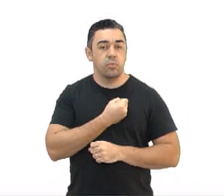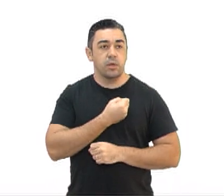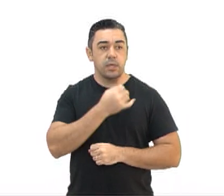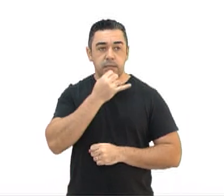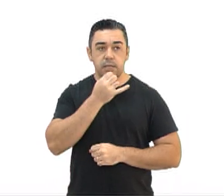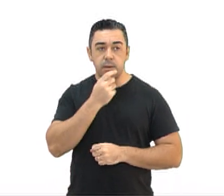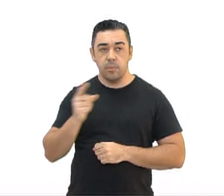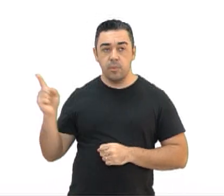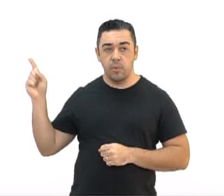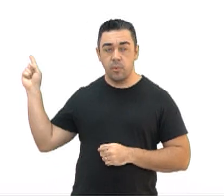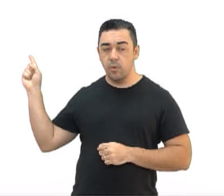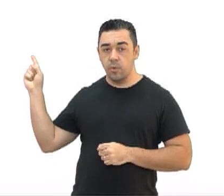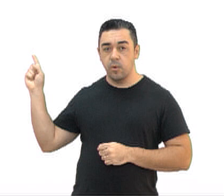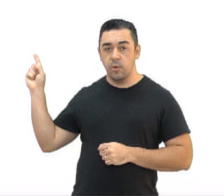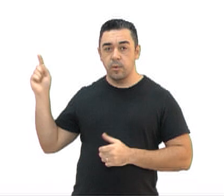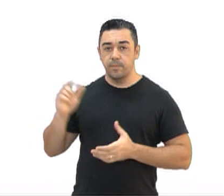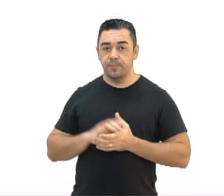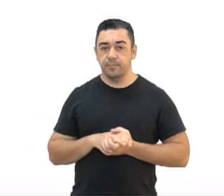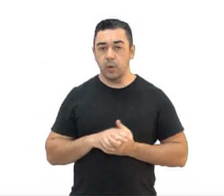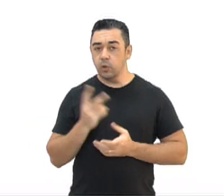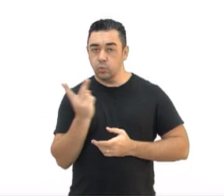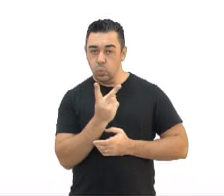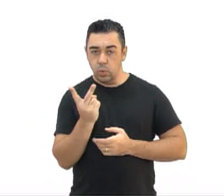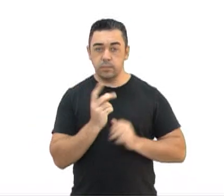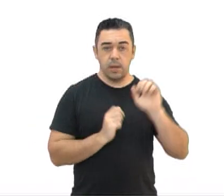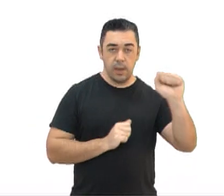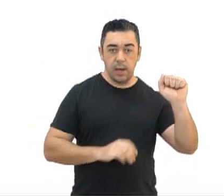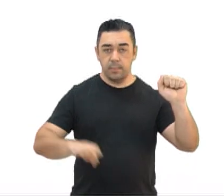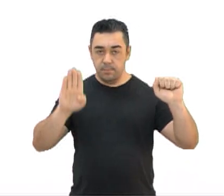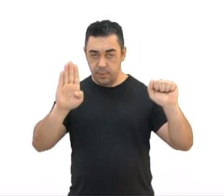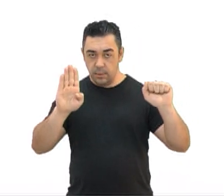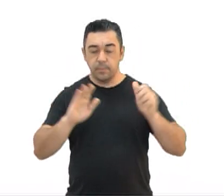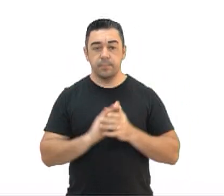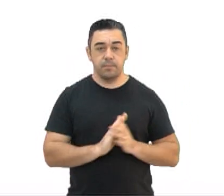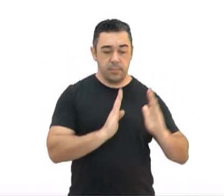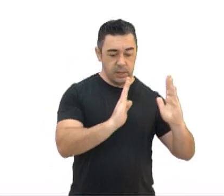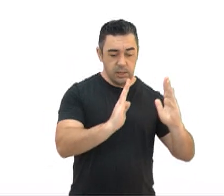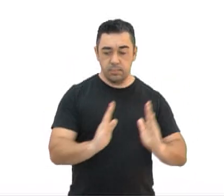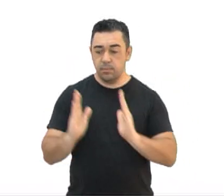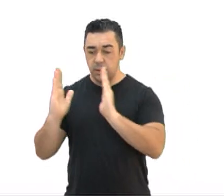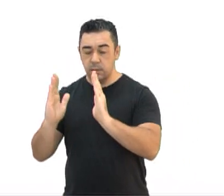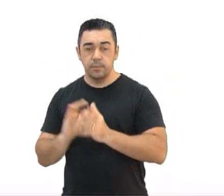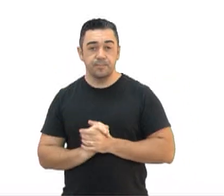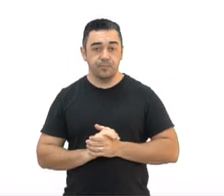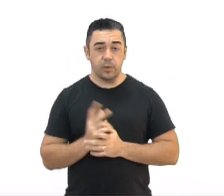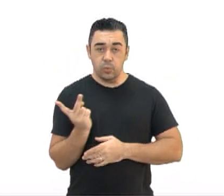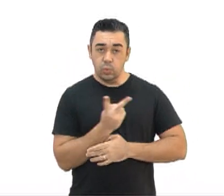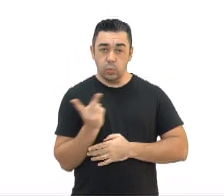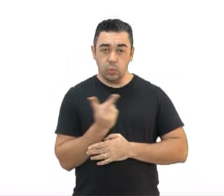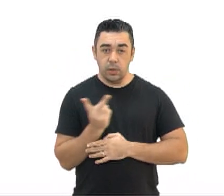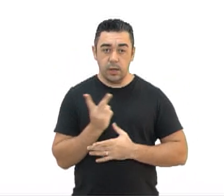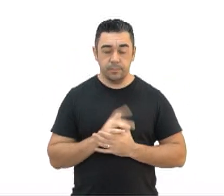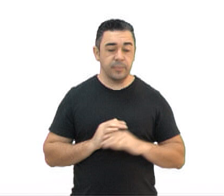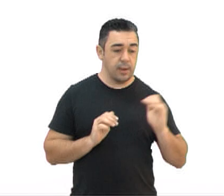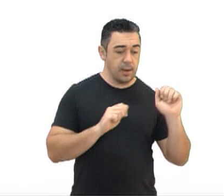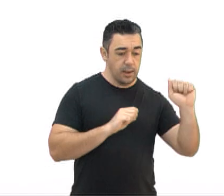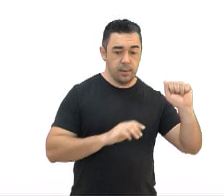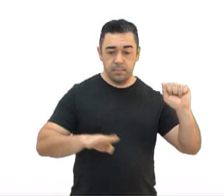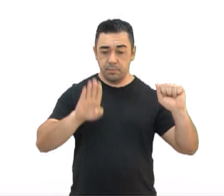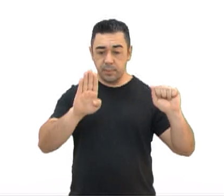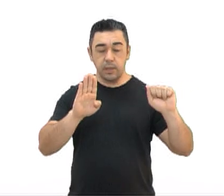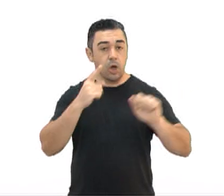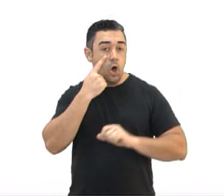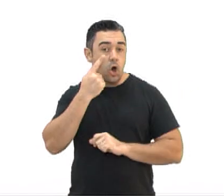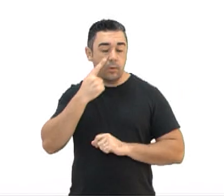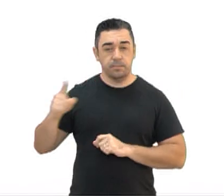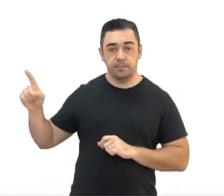que a professora colocou aqui. Então, eu tenho duas matrizes, A e B, correto? Então, nessas duas matrizes aqui, A e B,